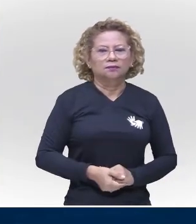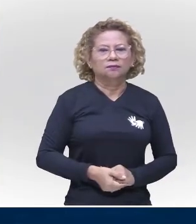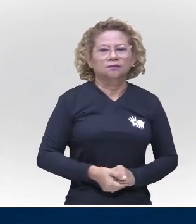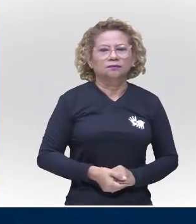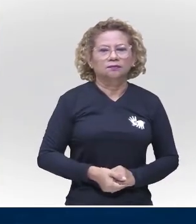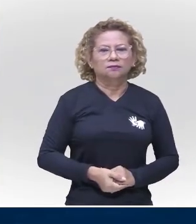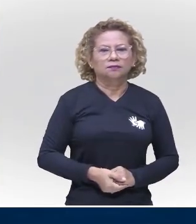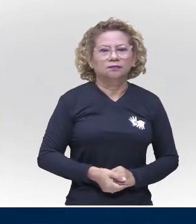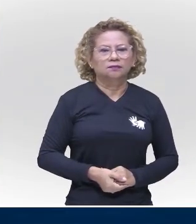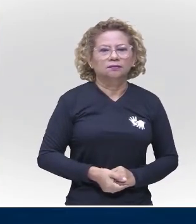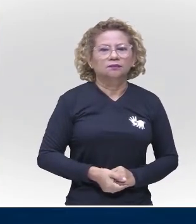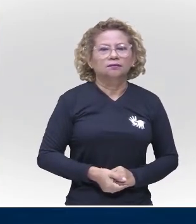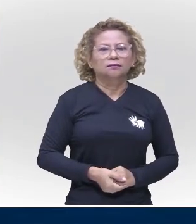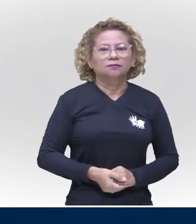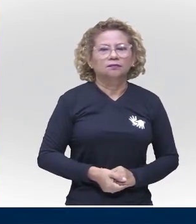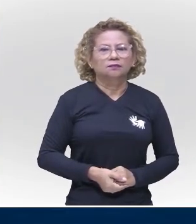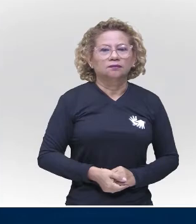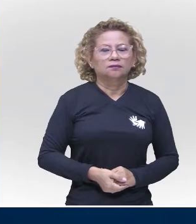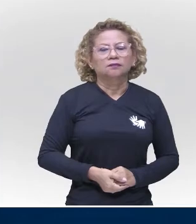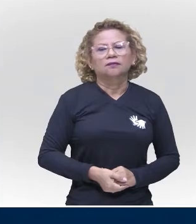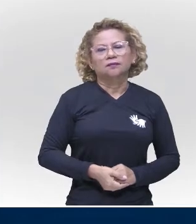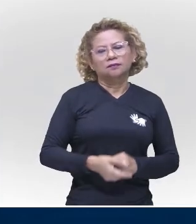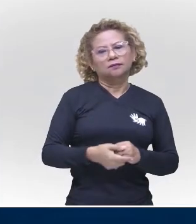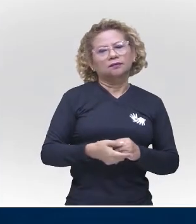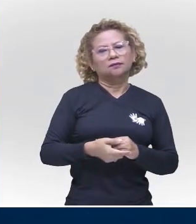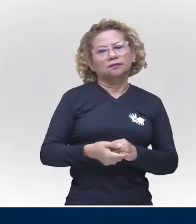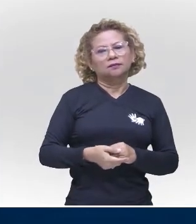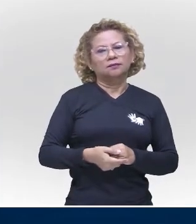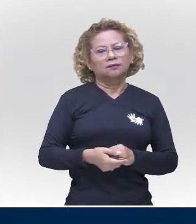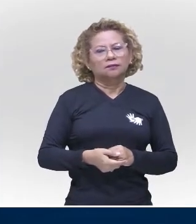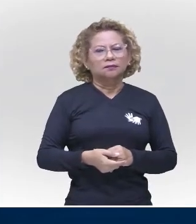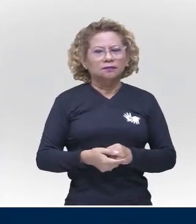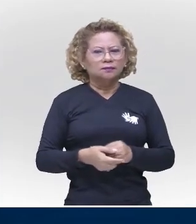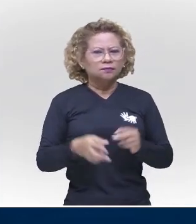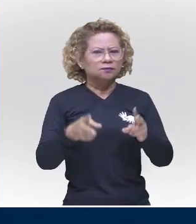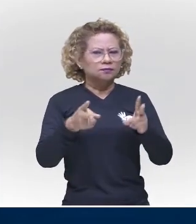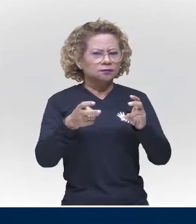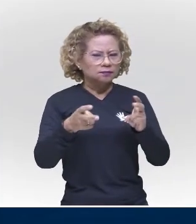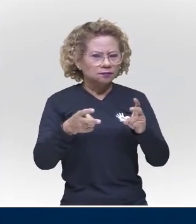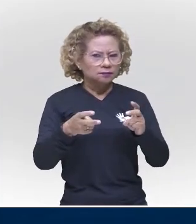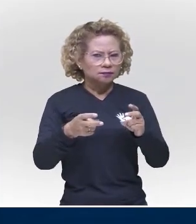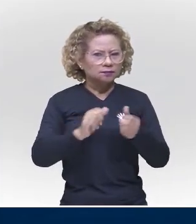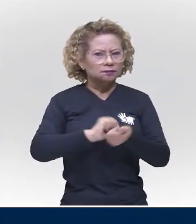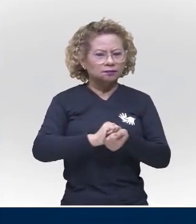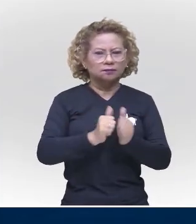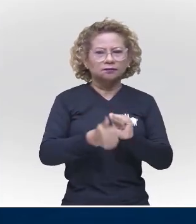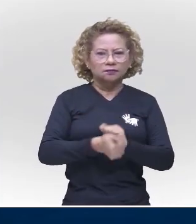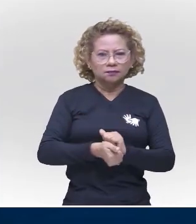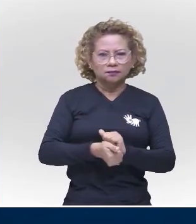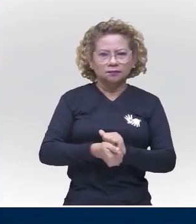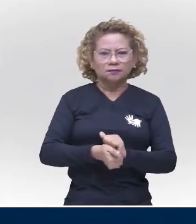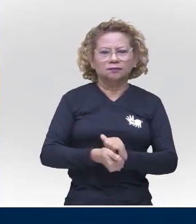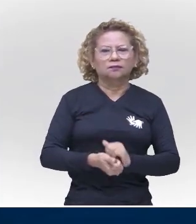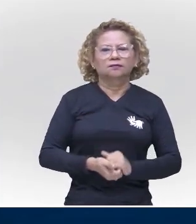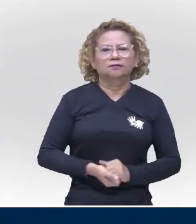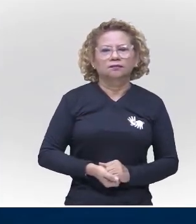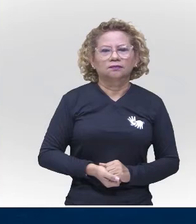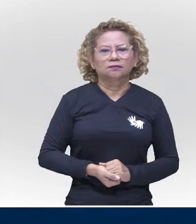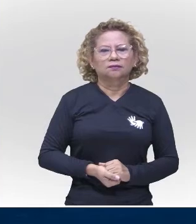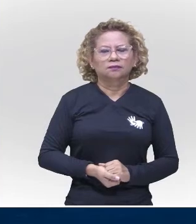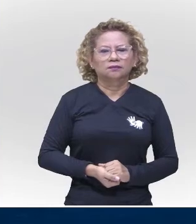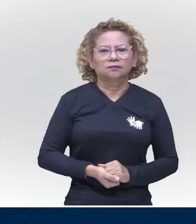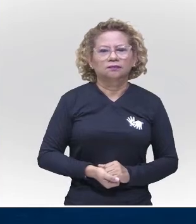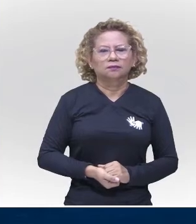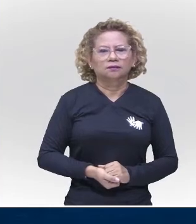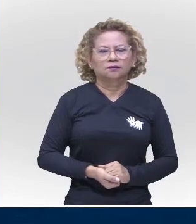interferência muito grande no jogo do outro. Então observem aí como acontece um pouquinho do jogo. O objetivo é o